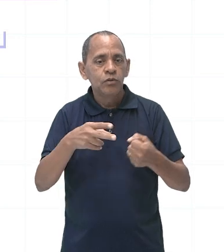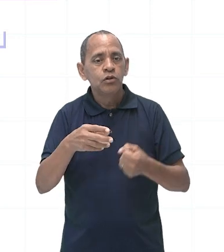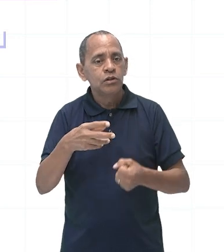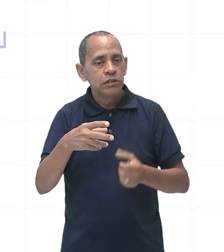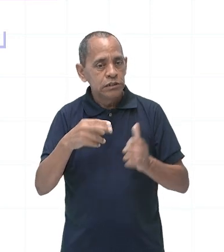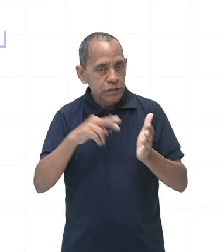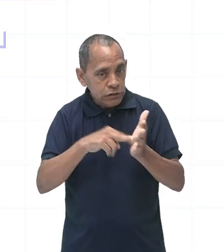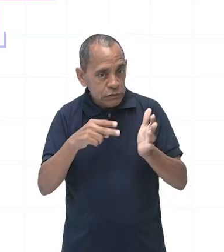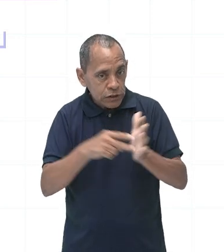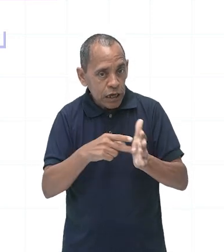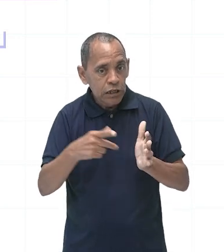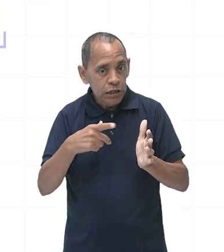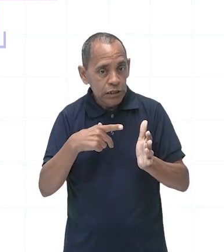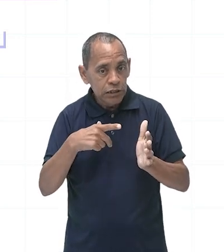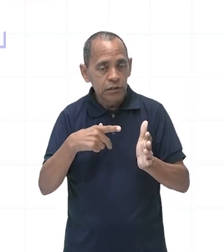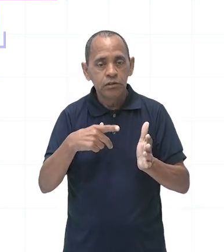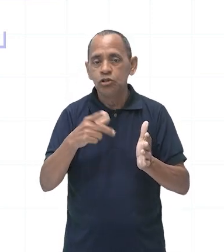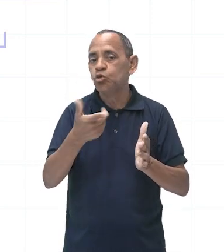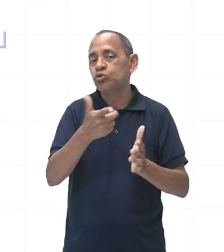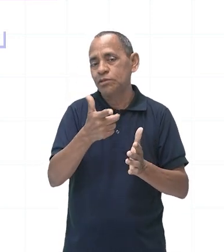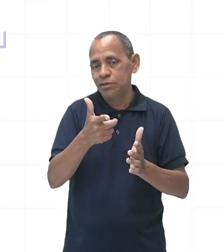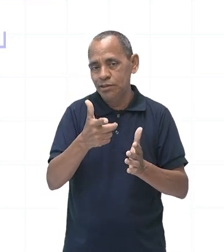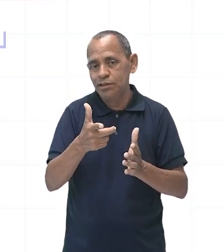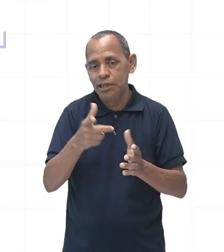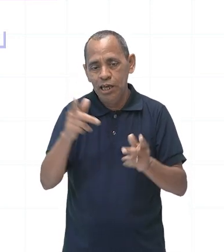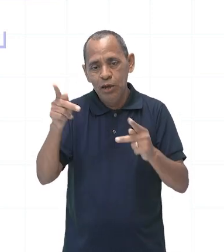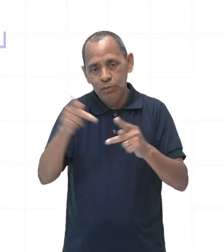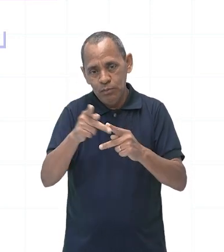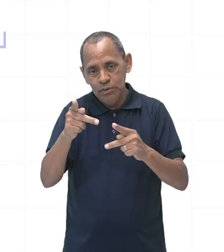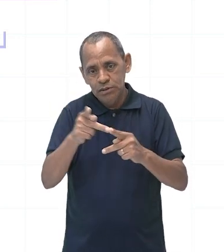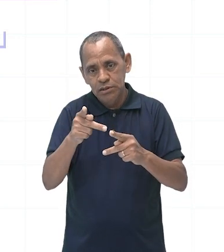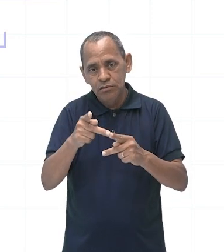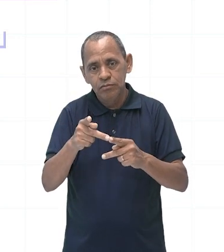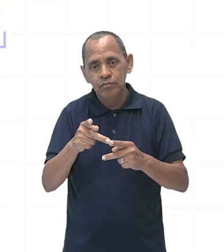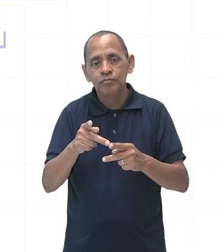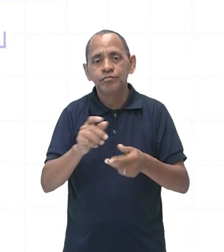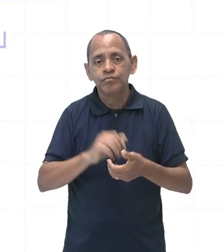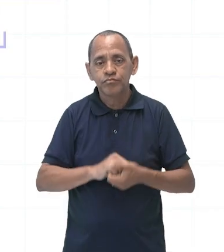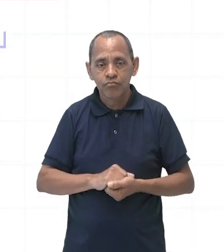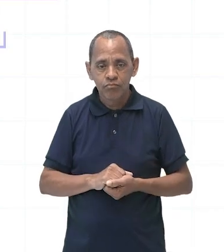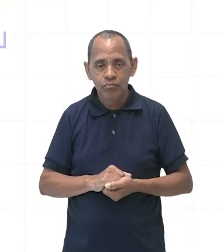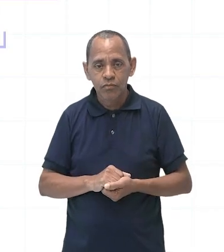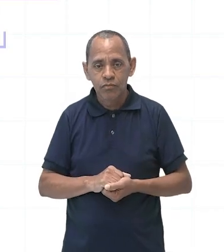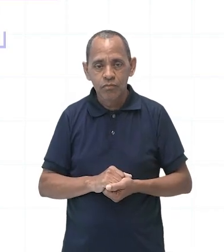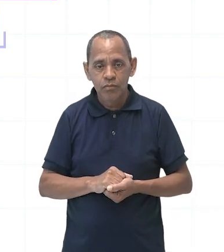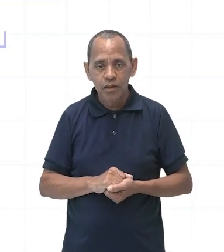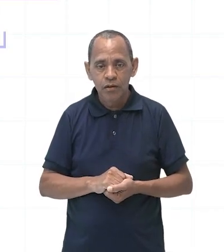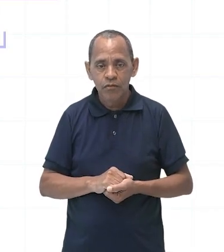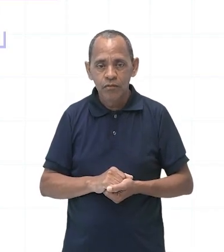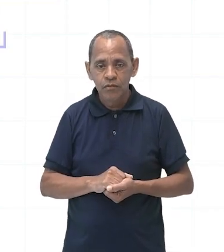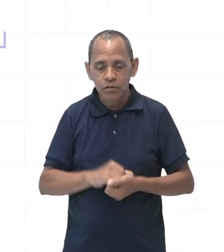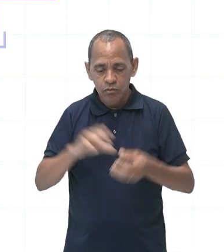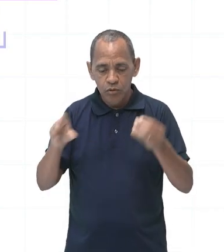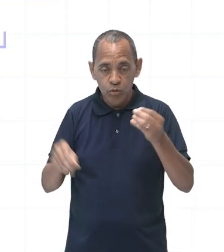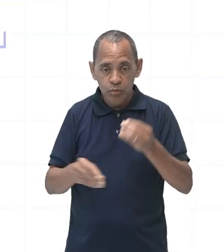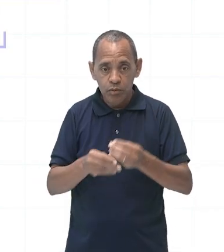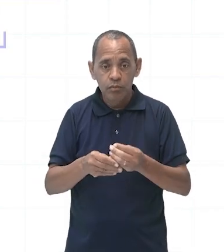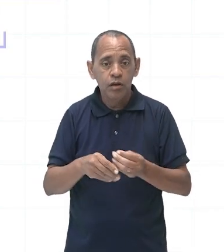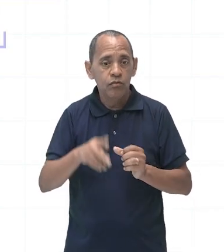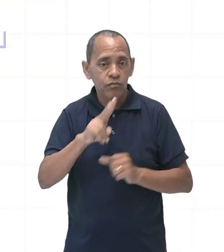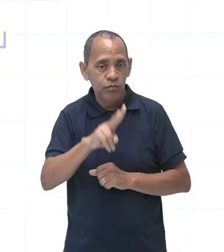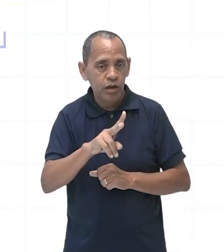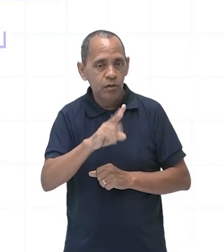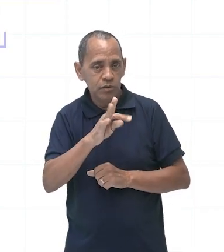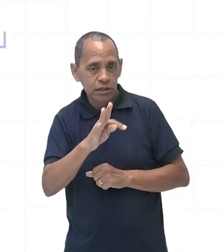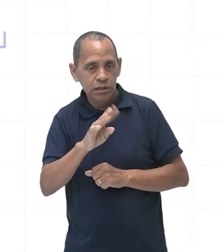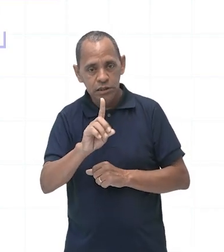verbo significativo sem a preposição, né? Então, em linhas gerais, o objeto direto vai complementar o meu verbo